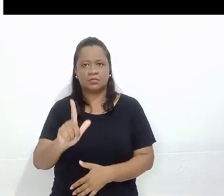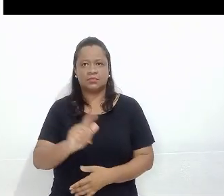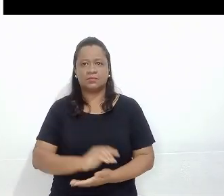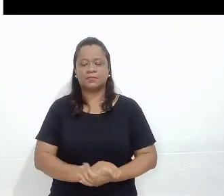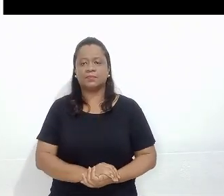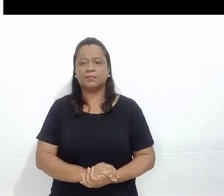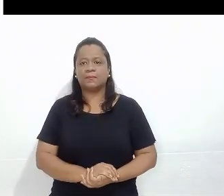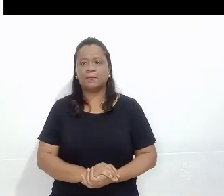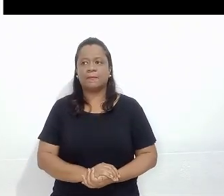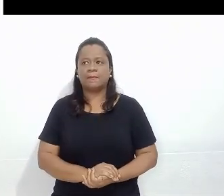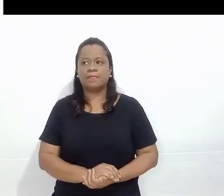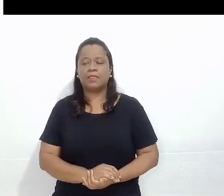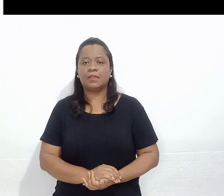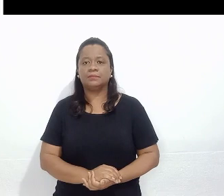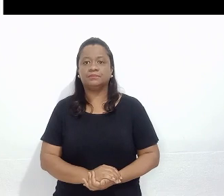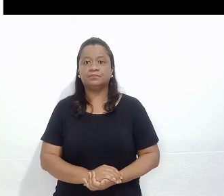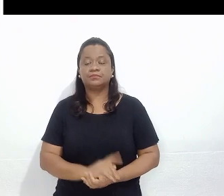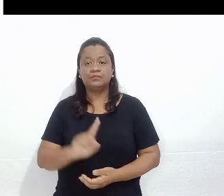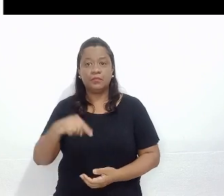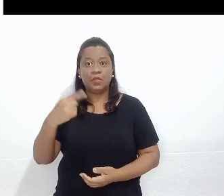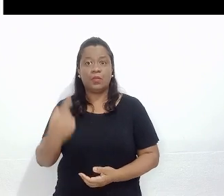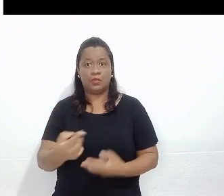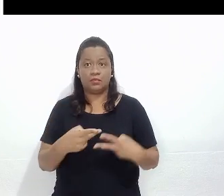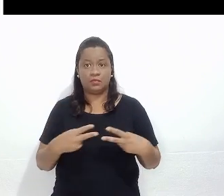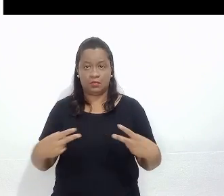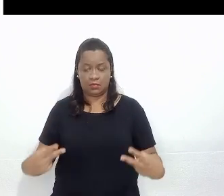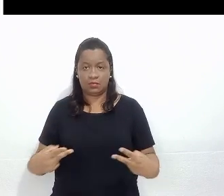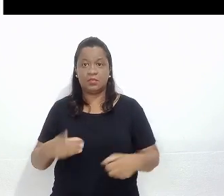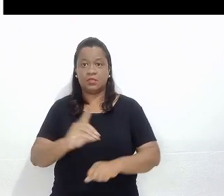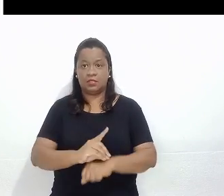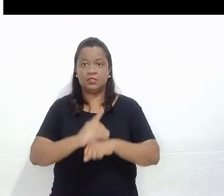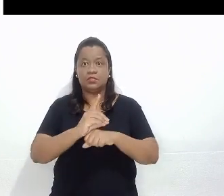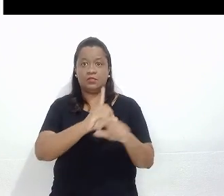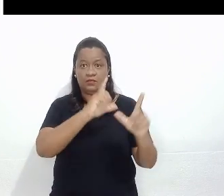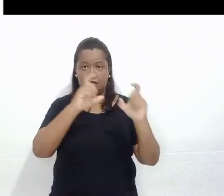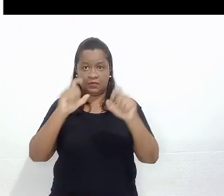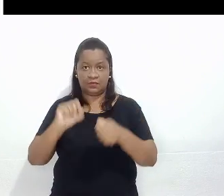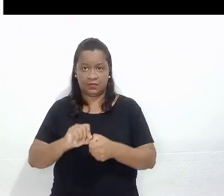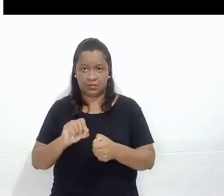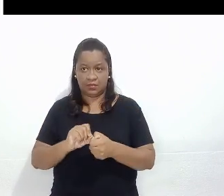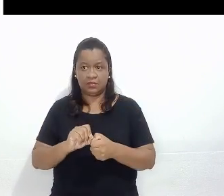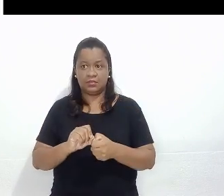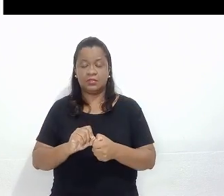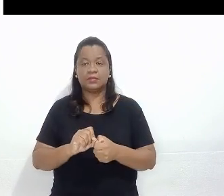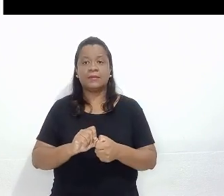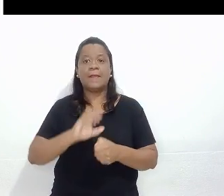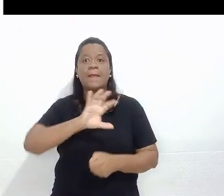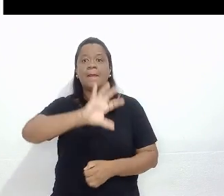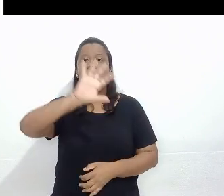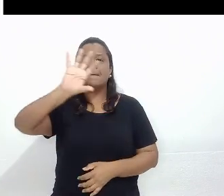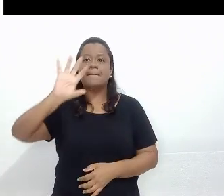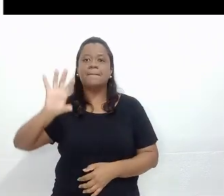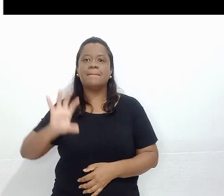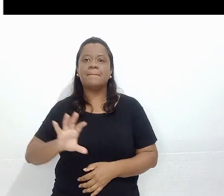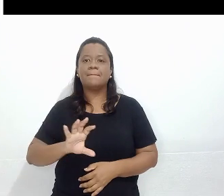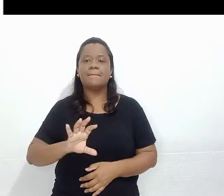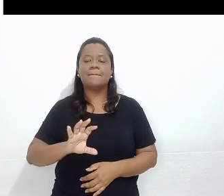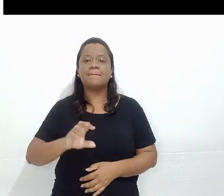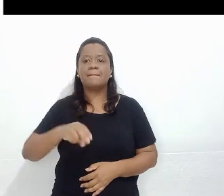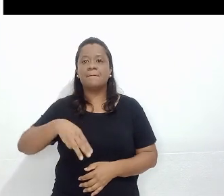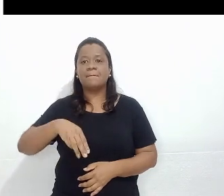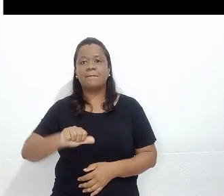que o diretor de fotografia faz na pré-produção, que é importantíssimo, são esses mapas aqui, ó. Isso aqui é um mapa